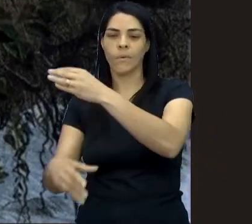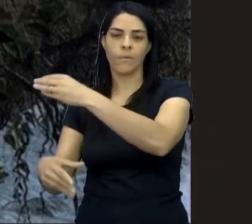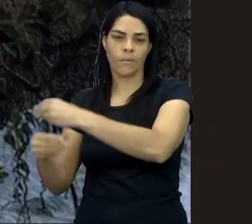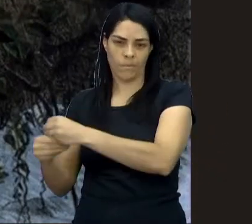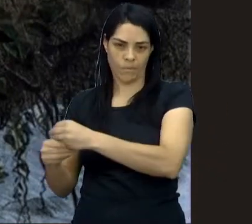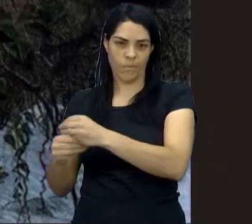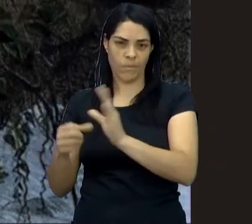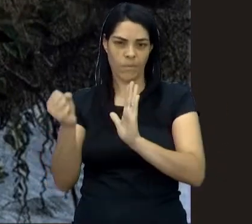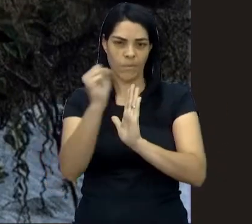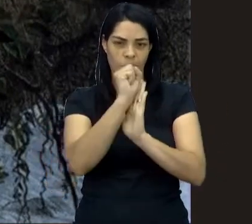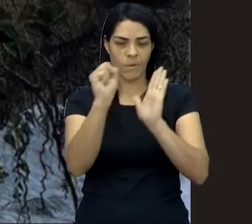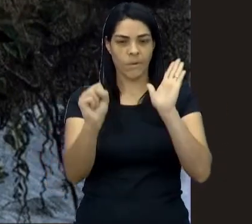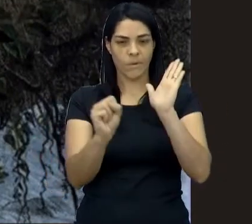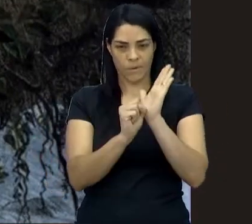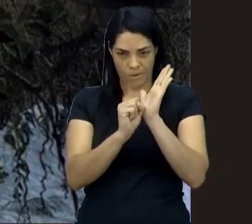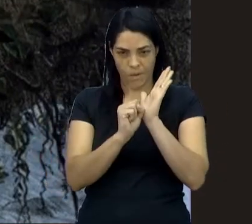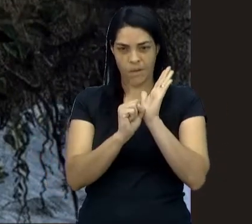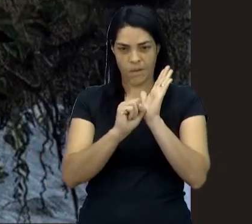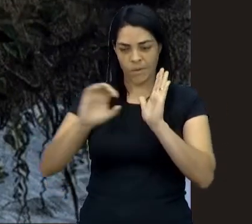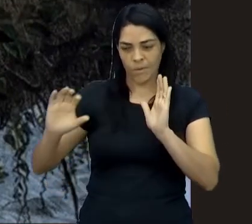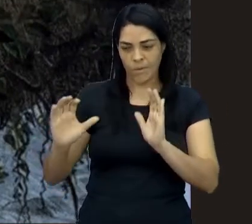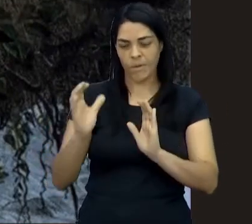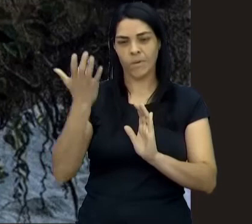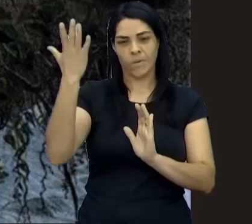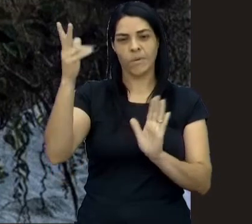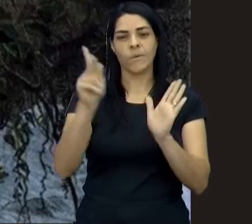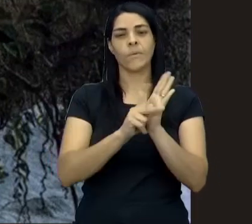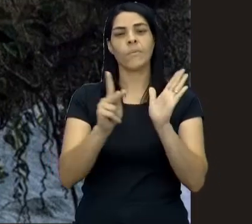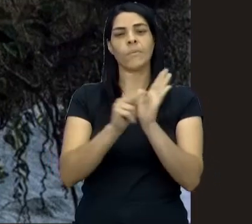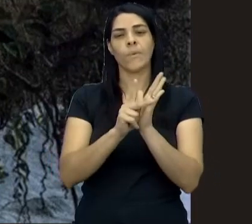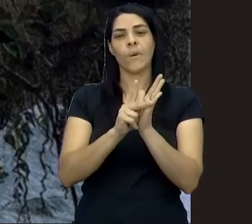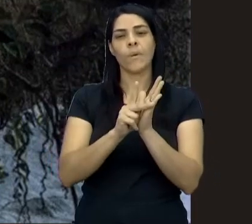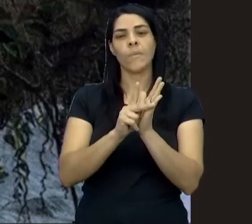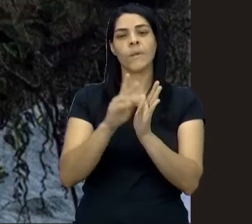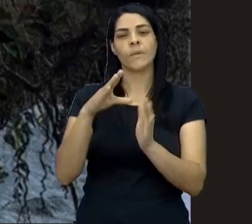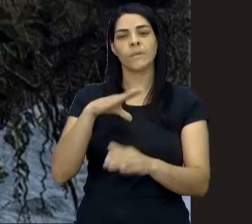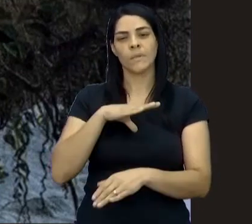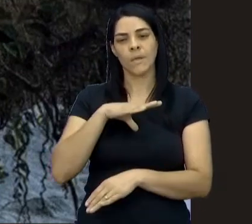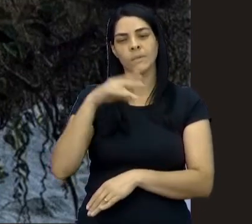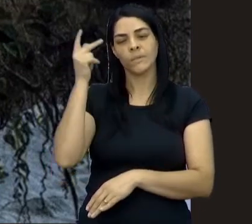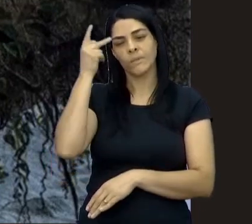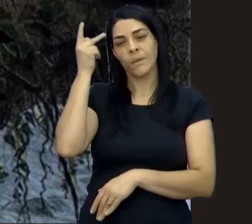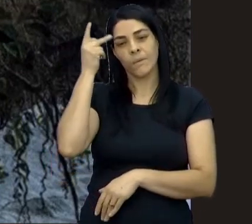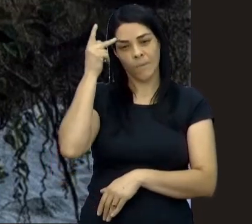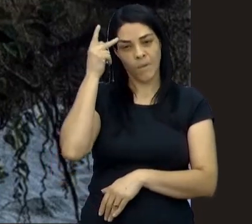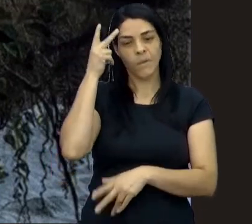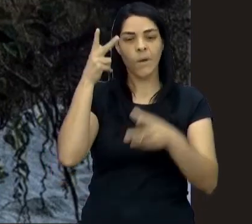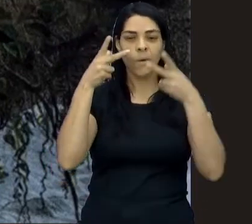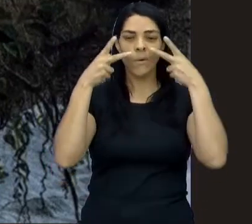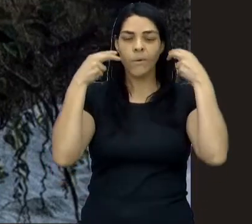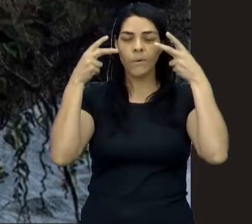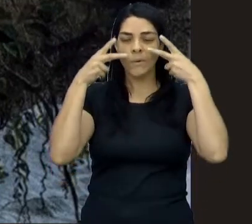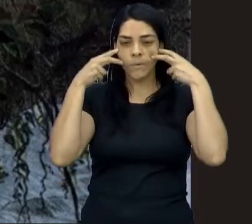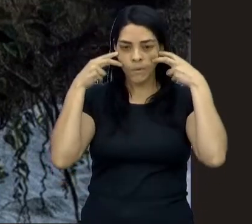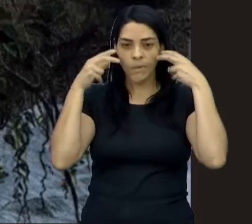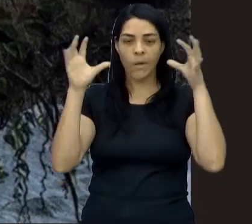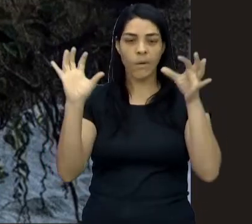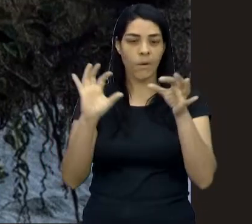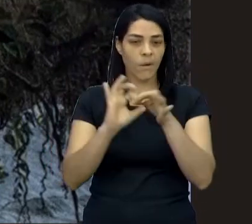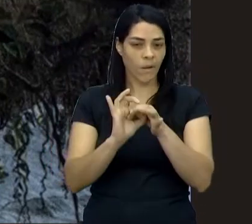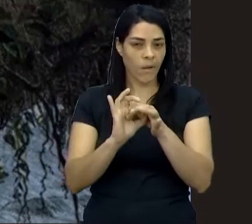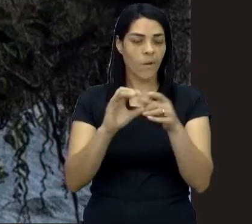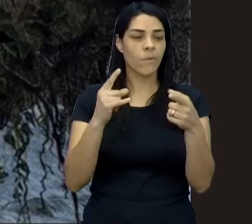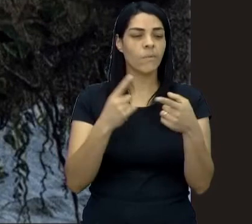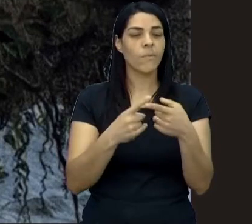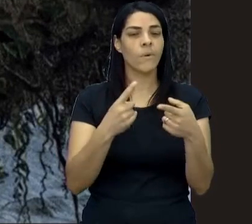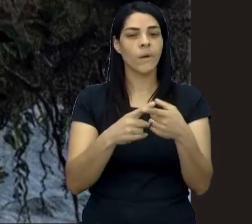da própria cidade de São Paulo né Então tá totalmente ligado à questão dos indígenas porque afinal de contas esses